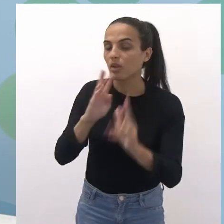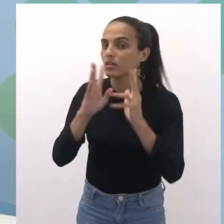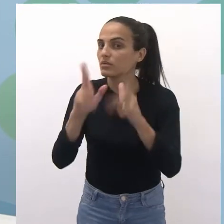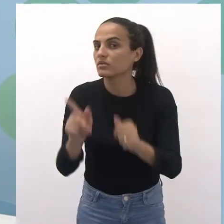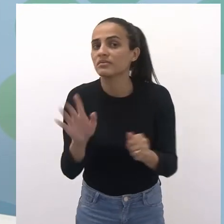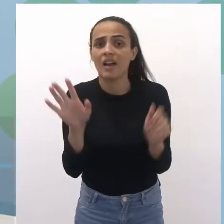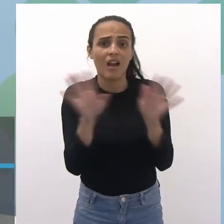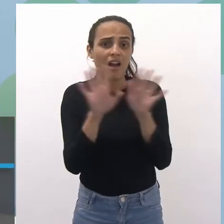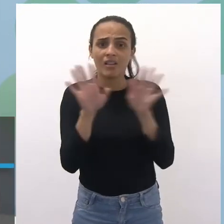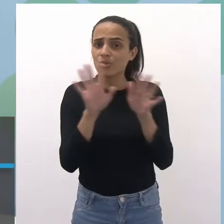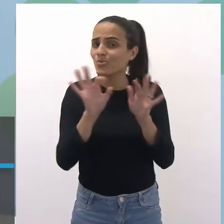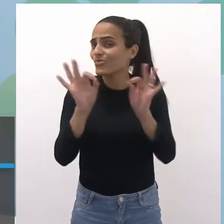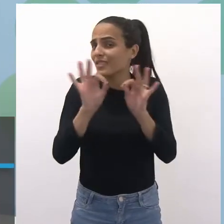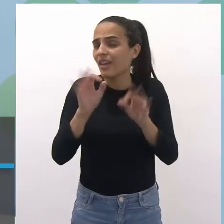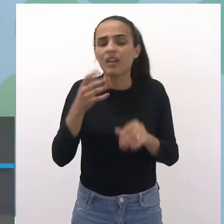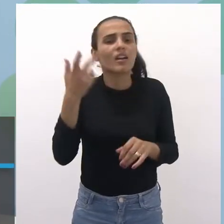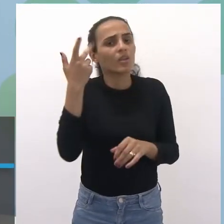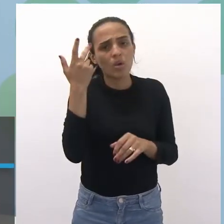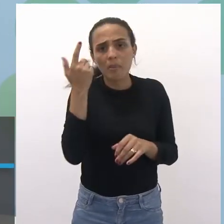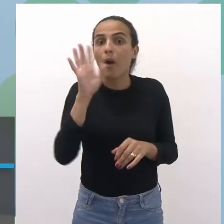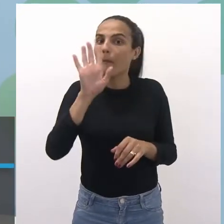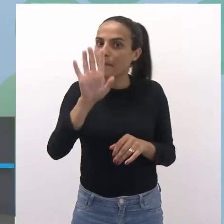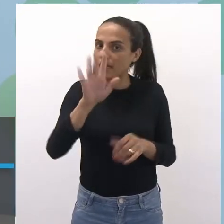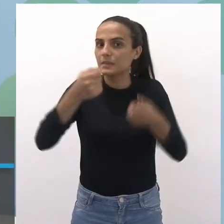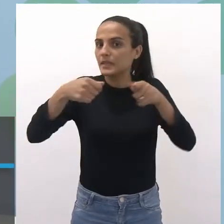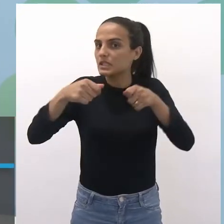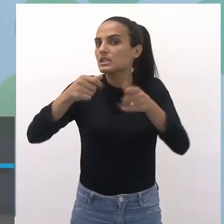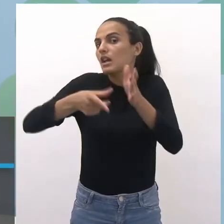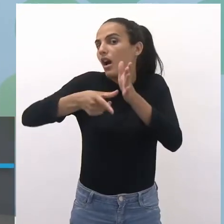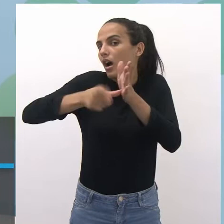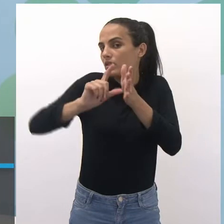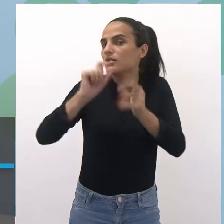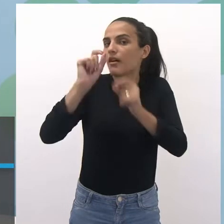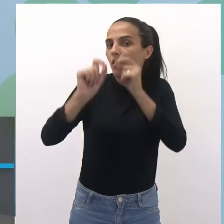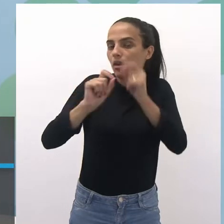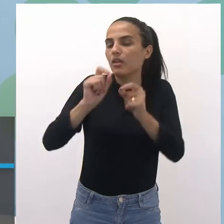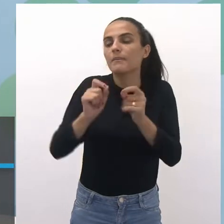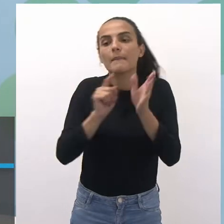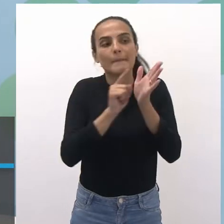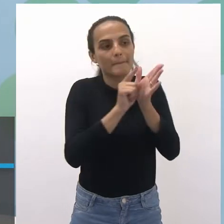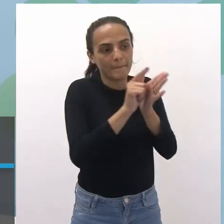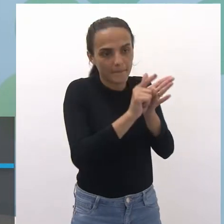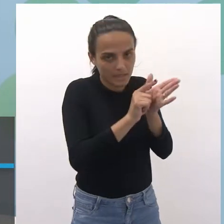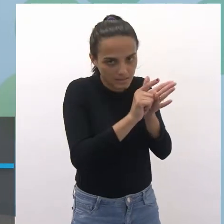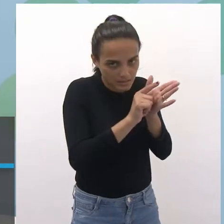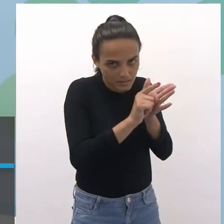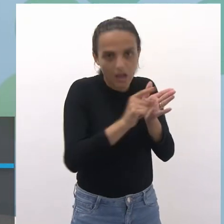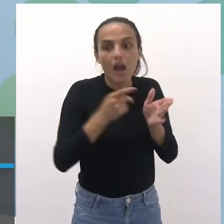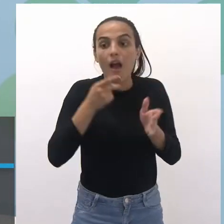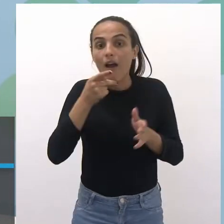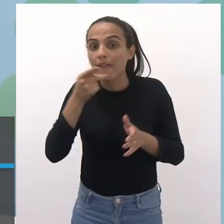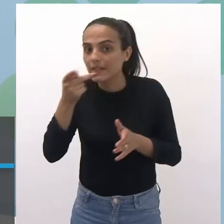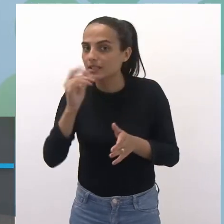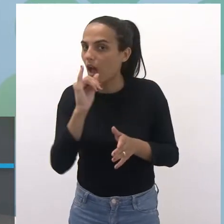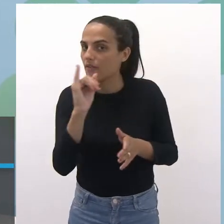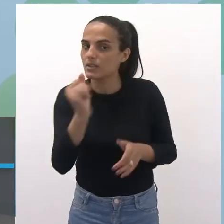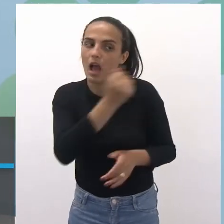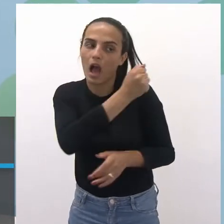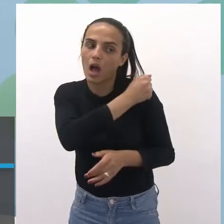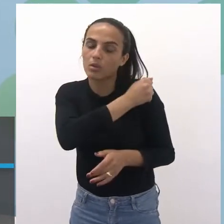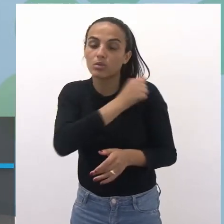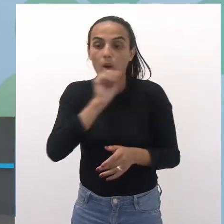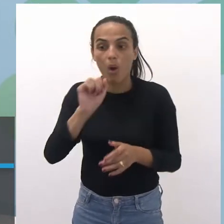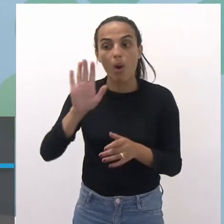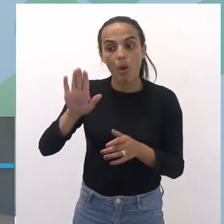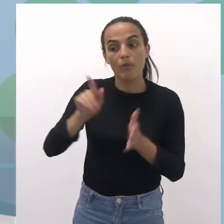falar para o estudante. Eu vou pesquisar e na próxima aula vou trazer a resposta para você, ok? Outra